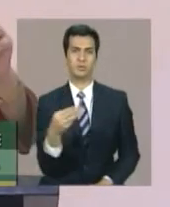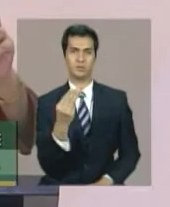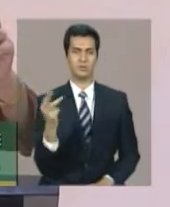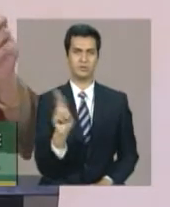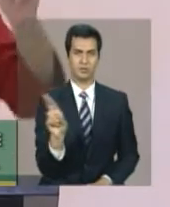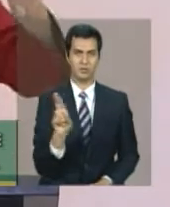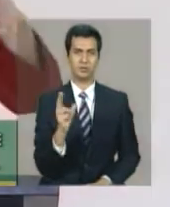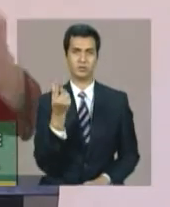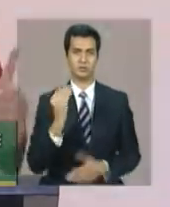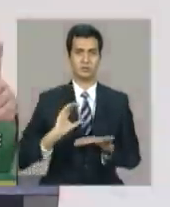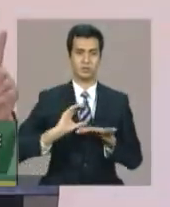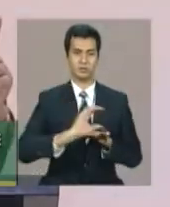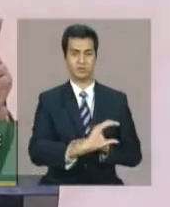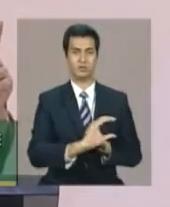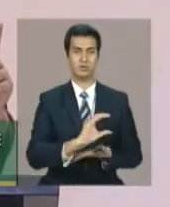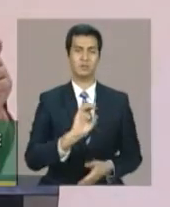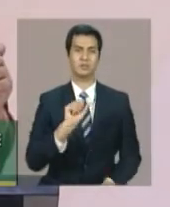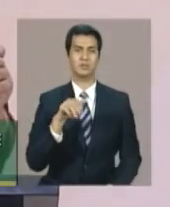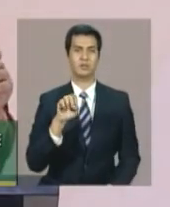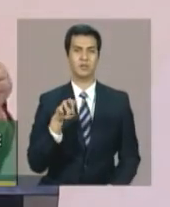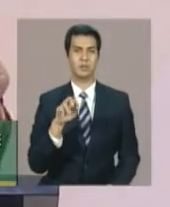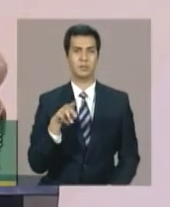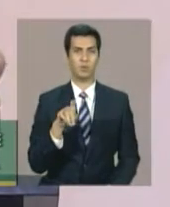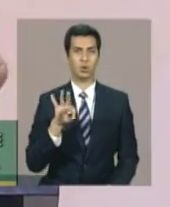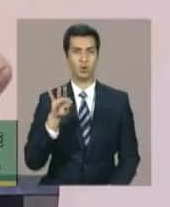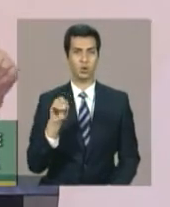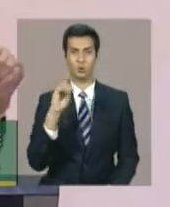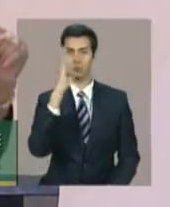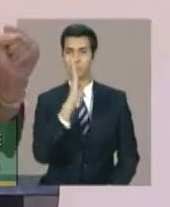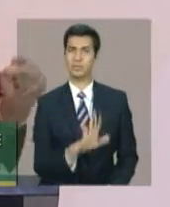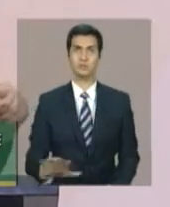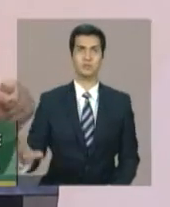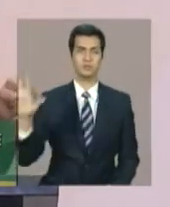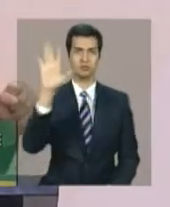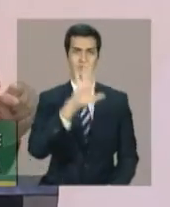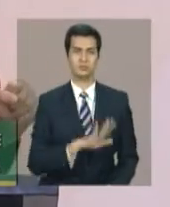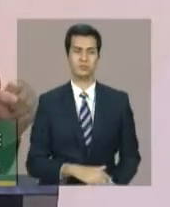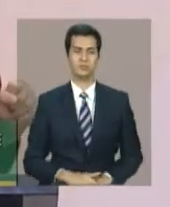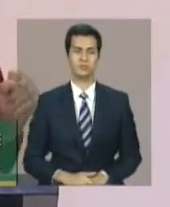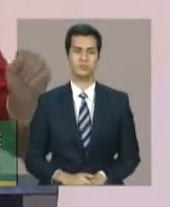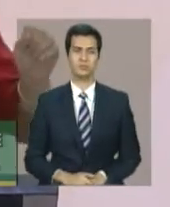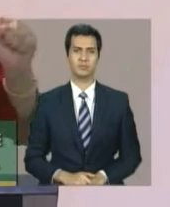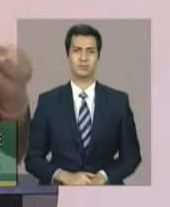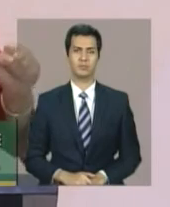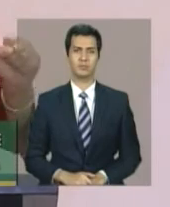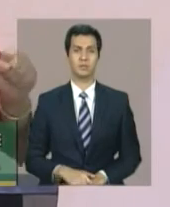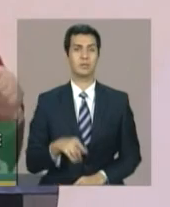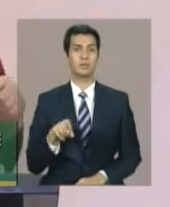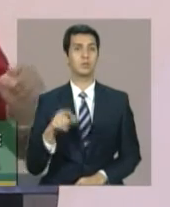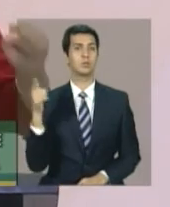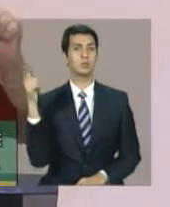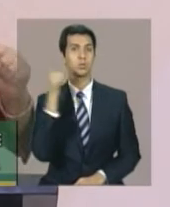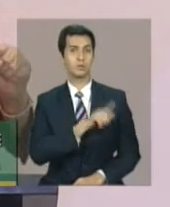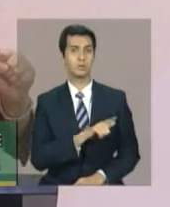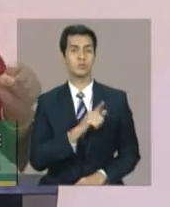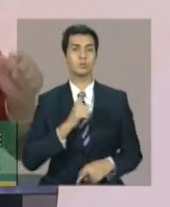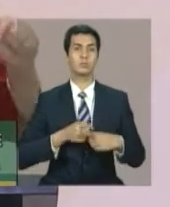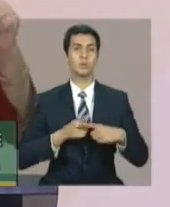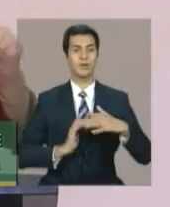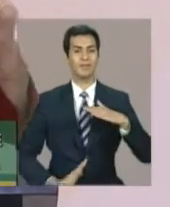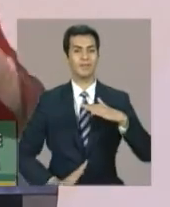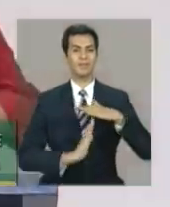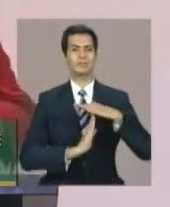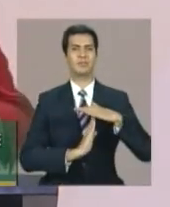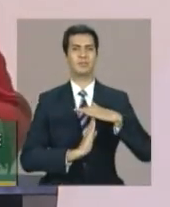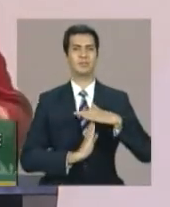para aplicar no saneamento em todo o Brasil. Essa era a conquista. porque eram esses os limites